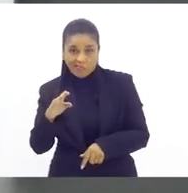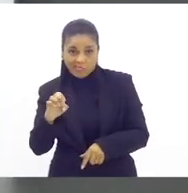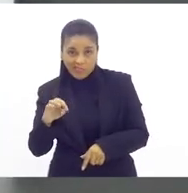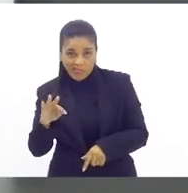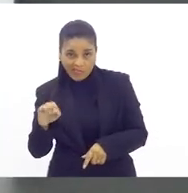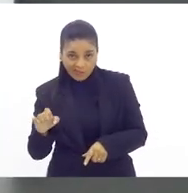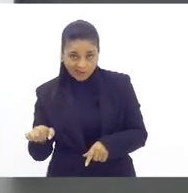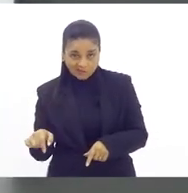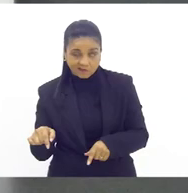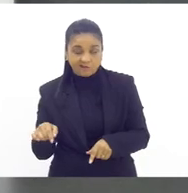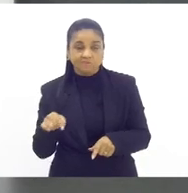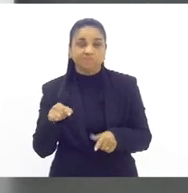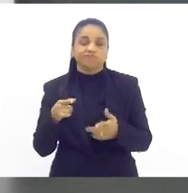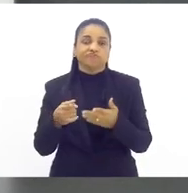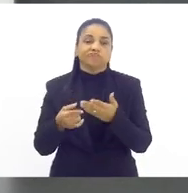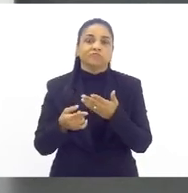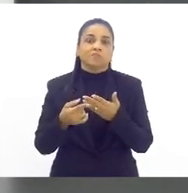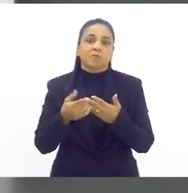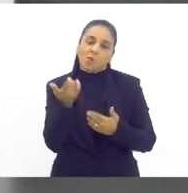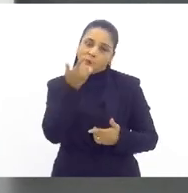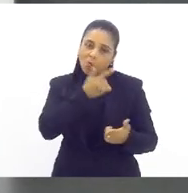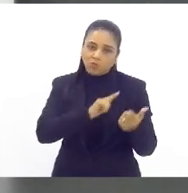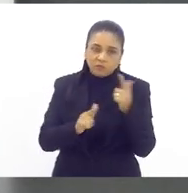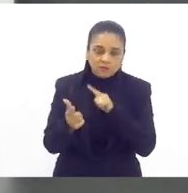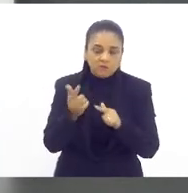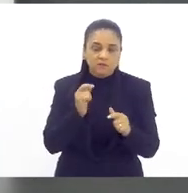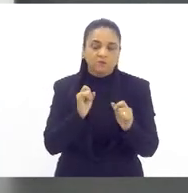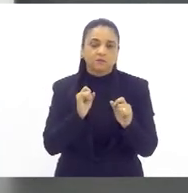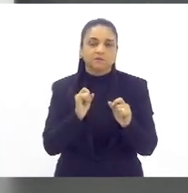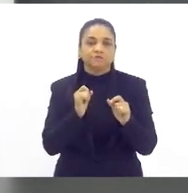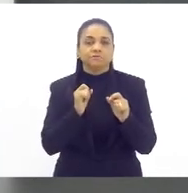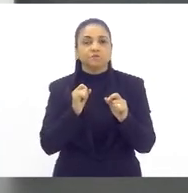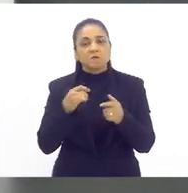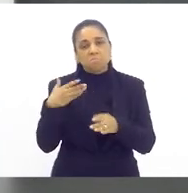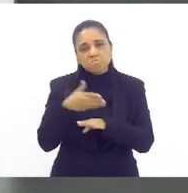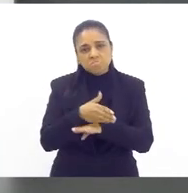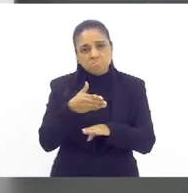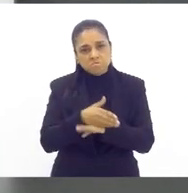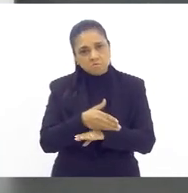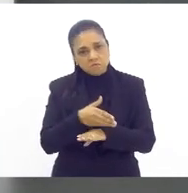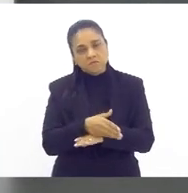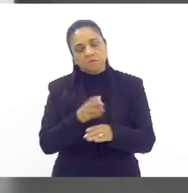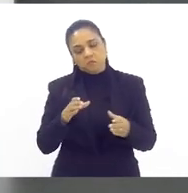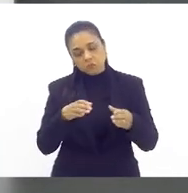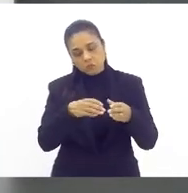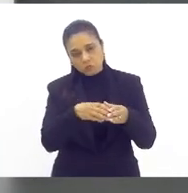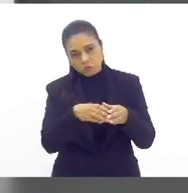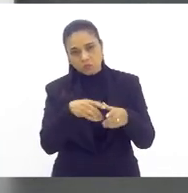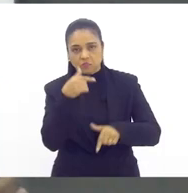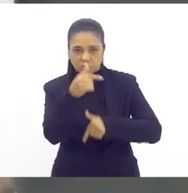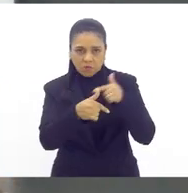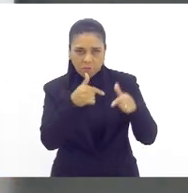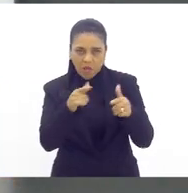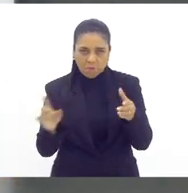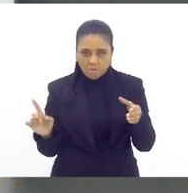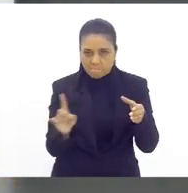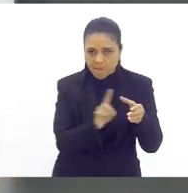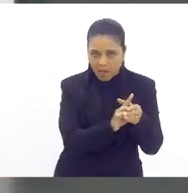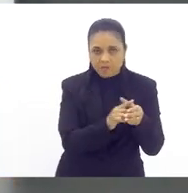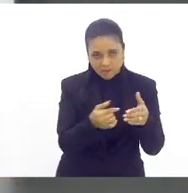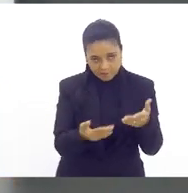Faetec para que nós possamos é poder estar presente nesse grupo de trabalho então é